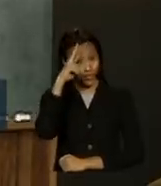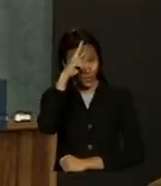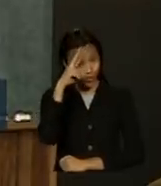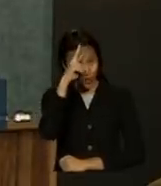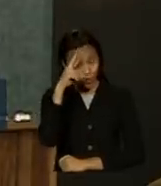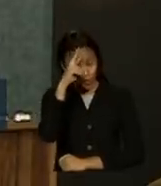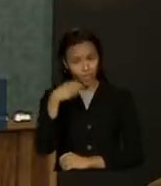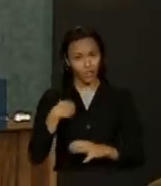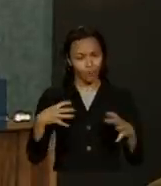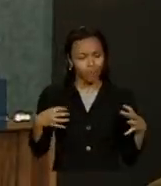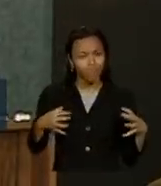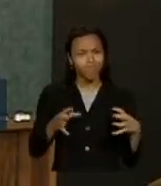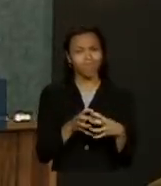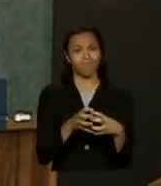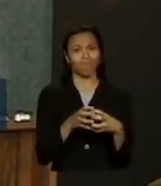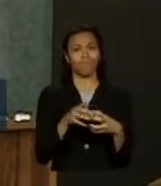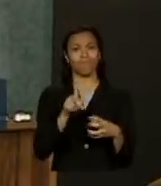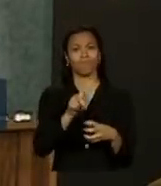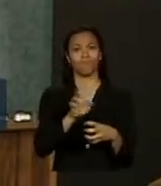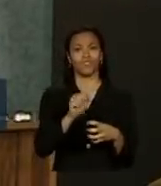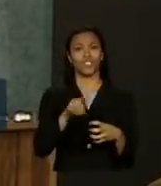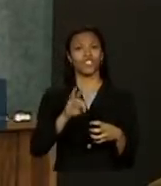processo de gestão